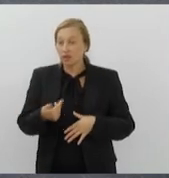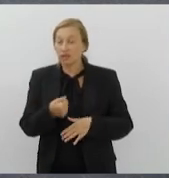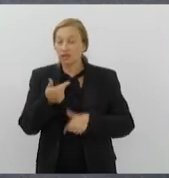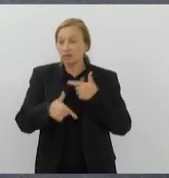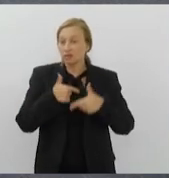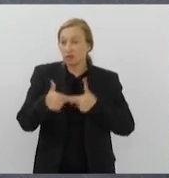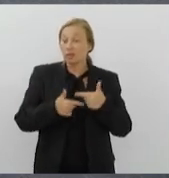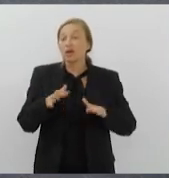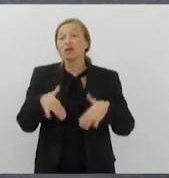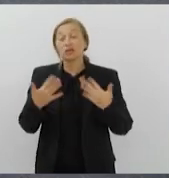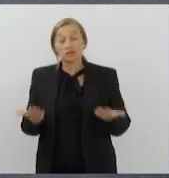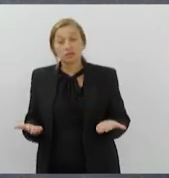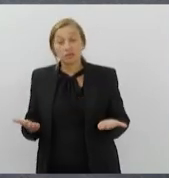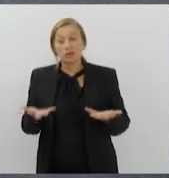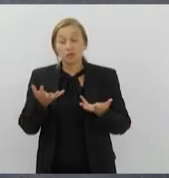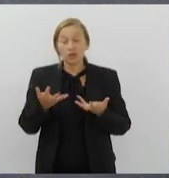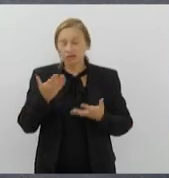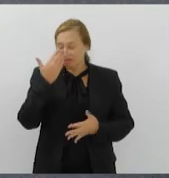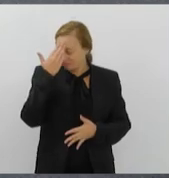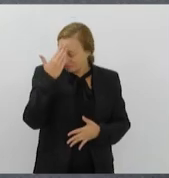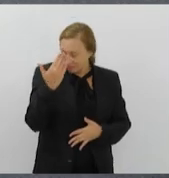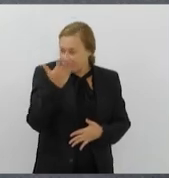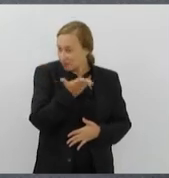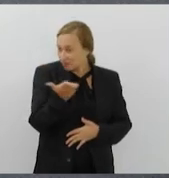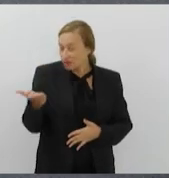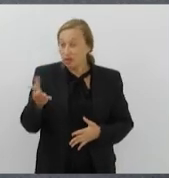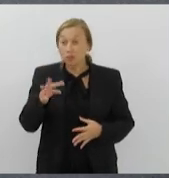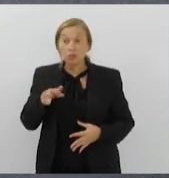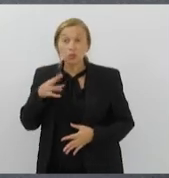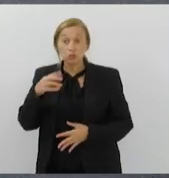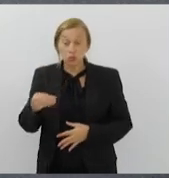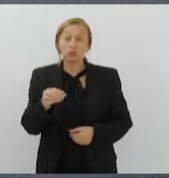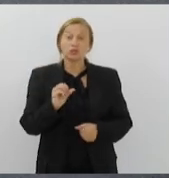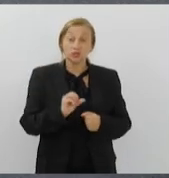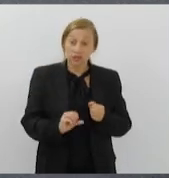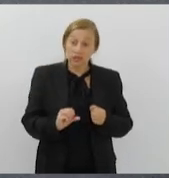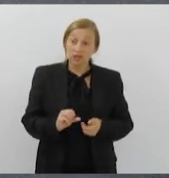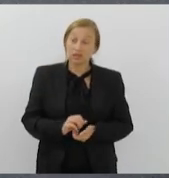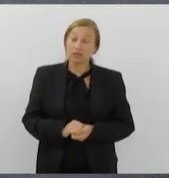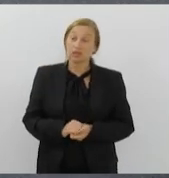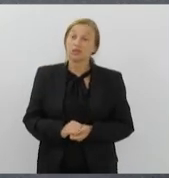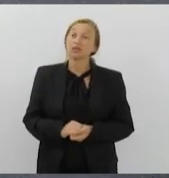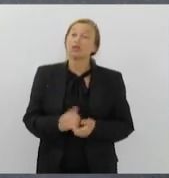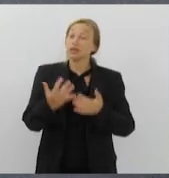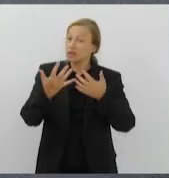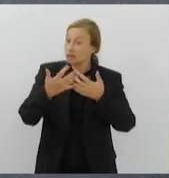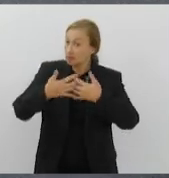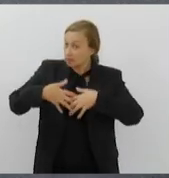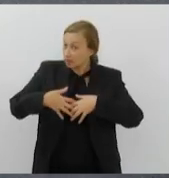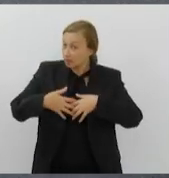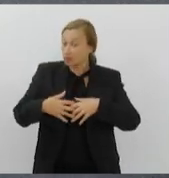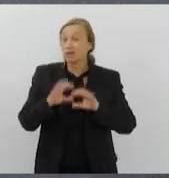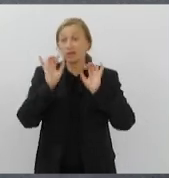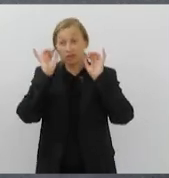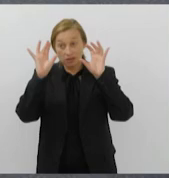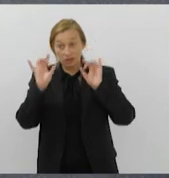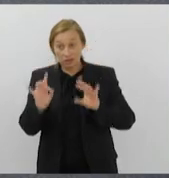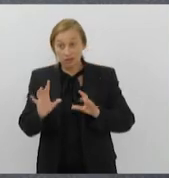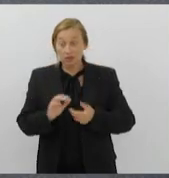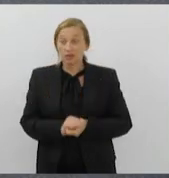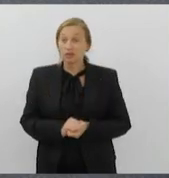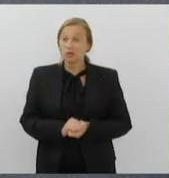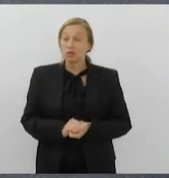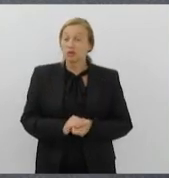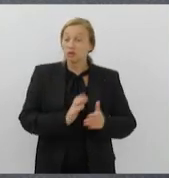Então, eu aqui quero agradecer a vocês por tudo que fizeram em Petrópolis, em especial na tragédia,